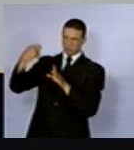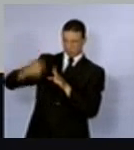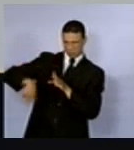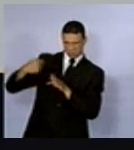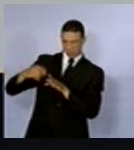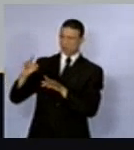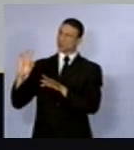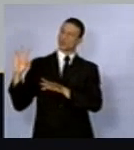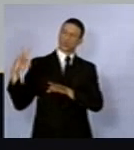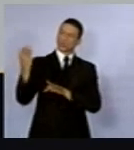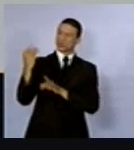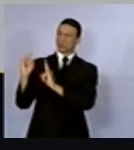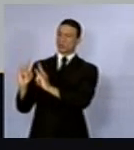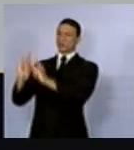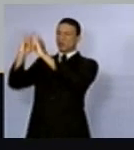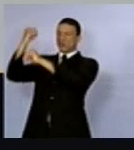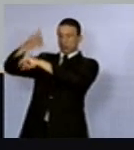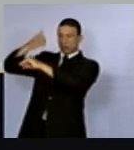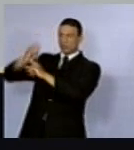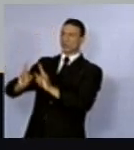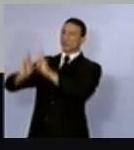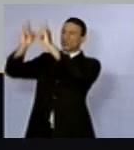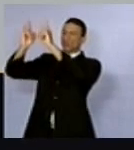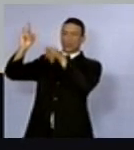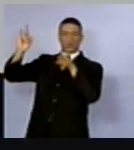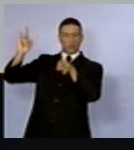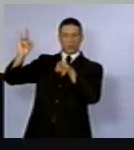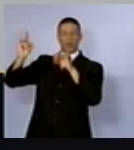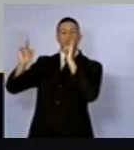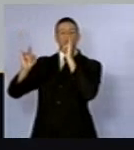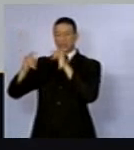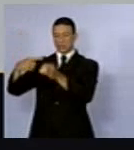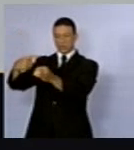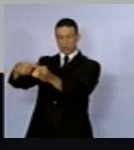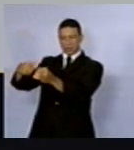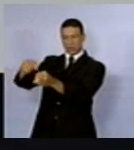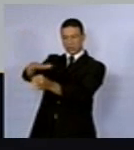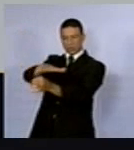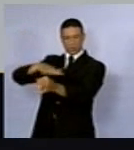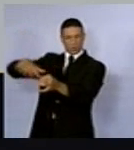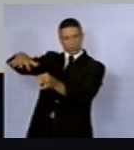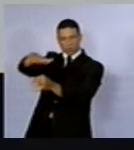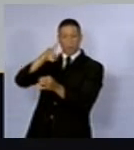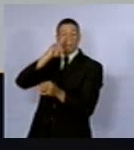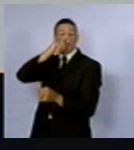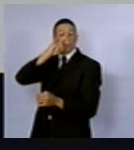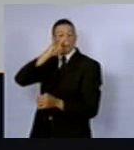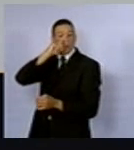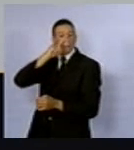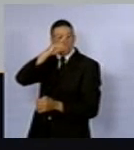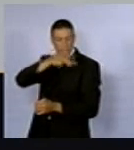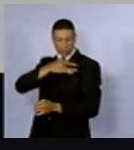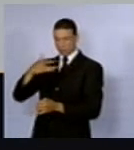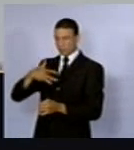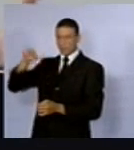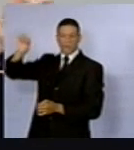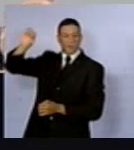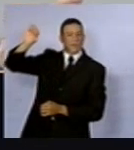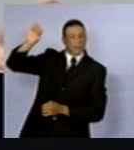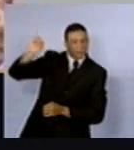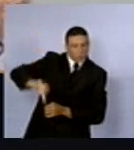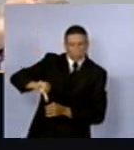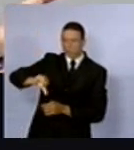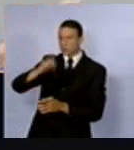toda a rede ou seria necessário altear só em lugares onde há risco, enfim, ou